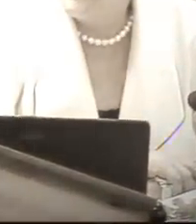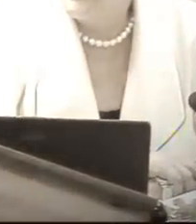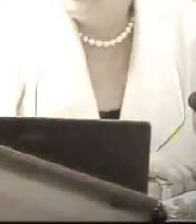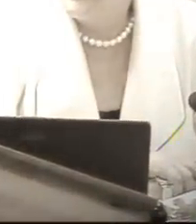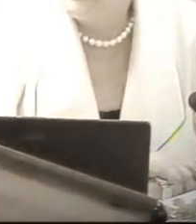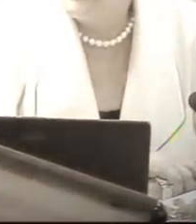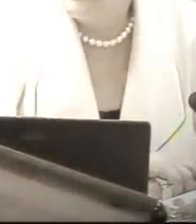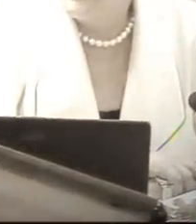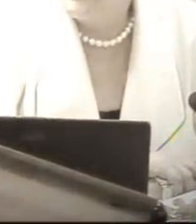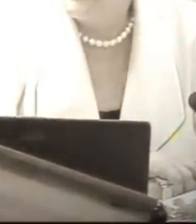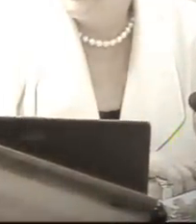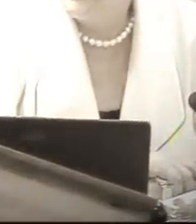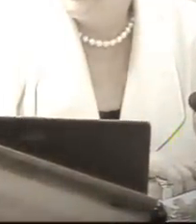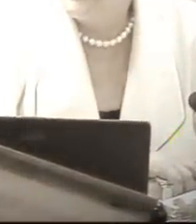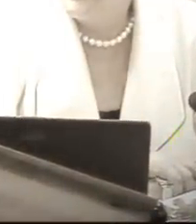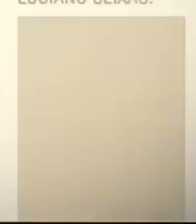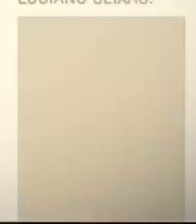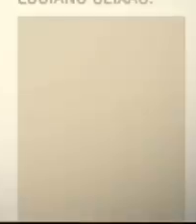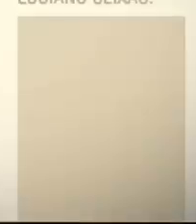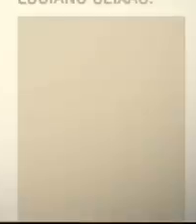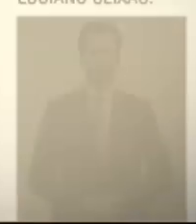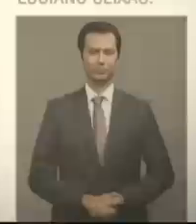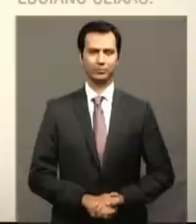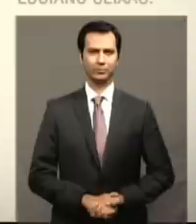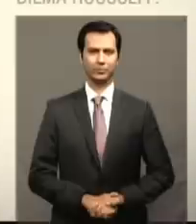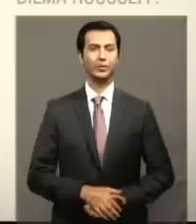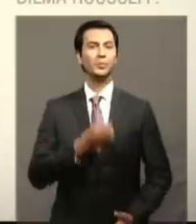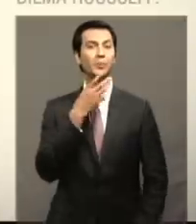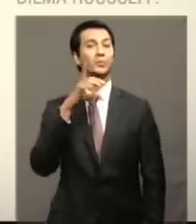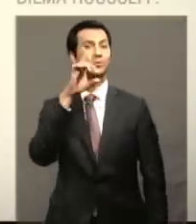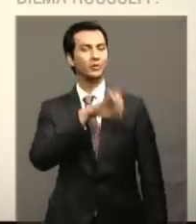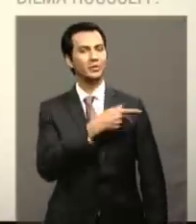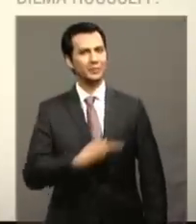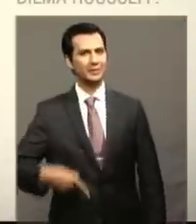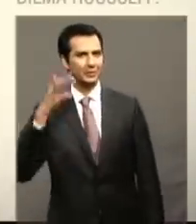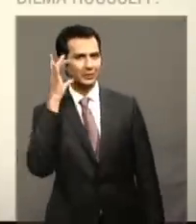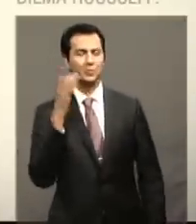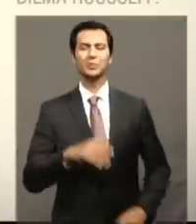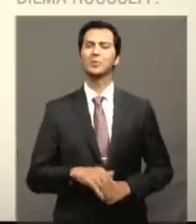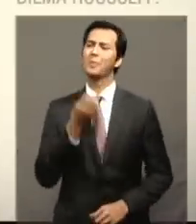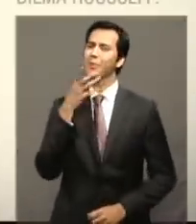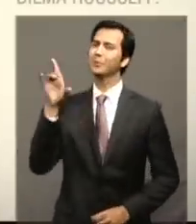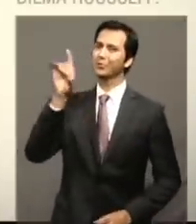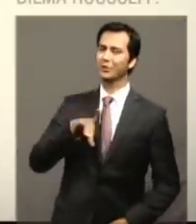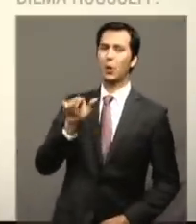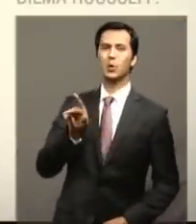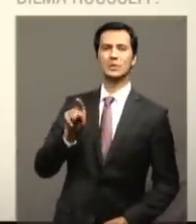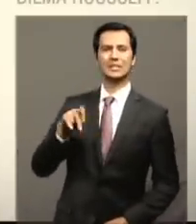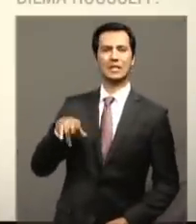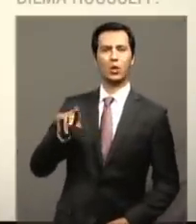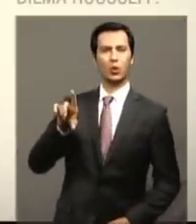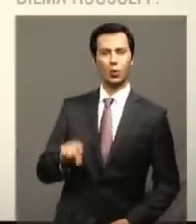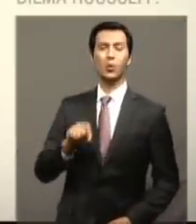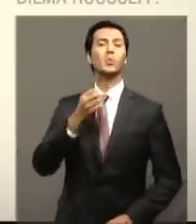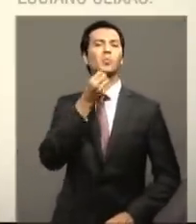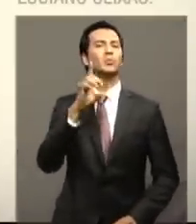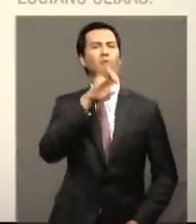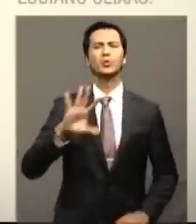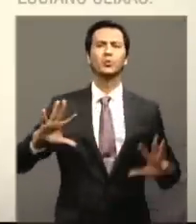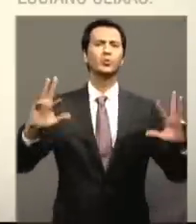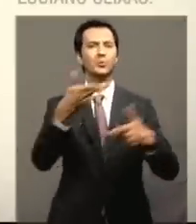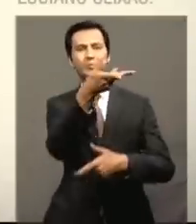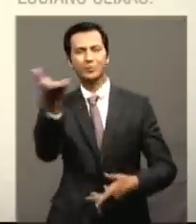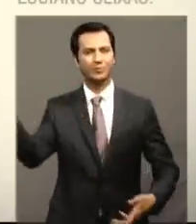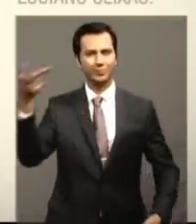café com a Presidenta Bom dia presidenta Bom dia Luciano Bom dia para todos que nos ouvem hoje